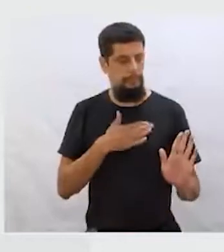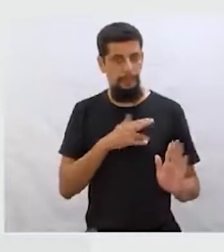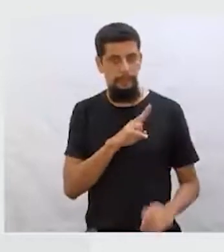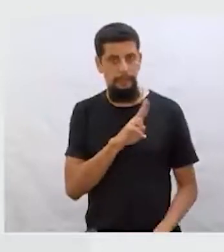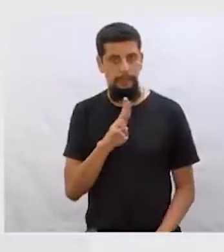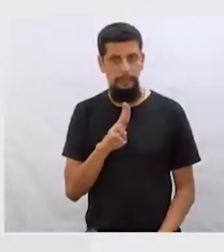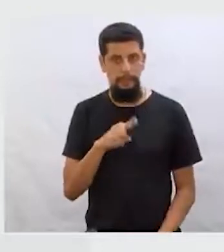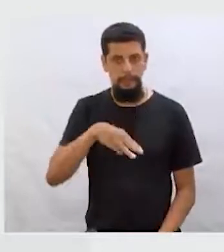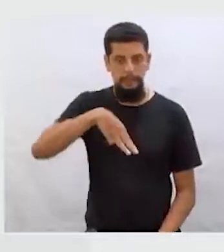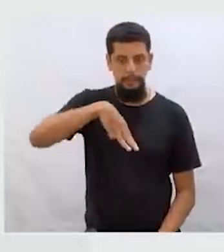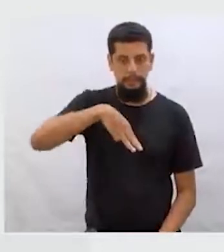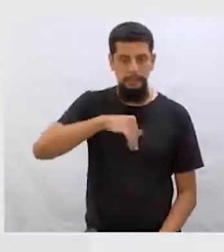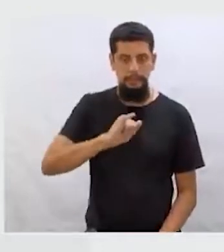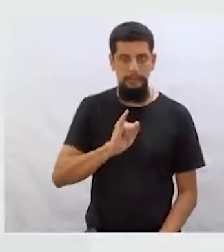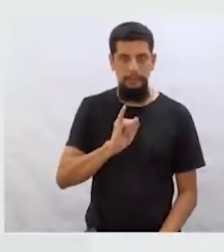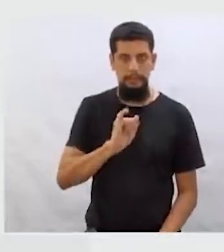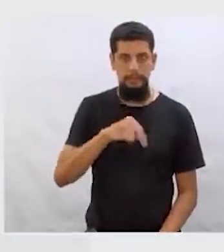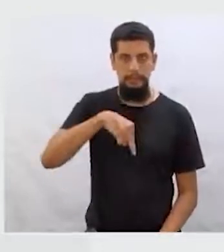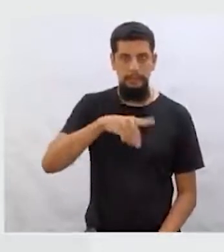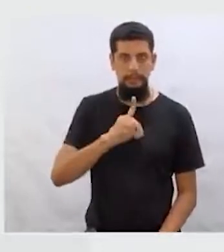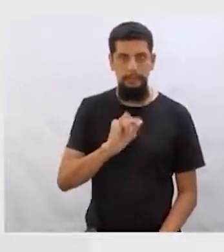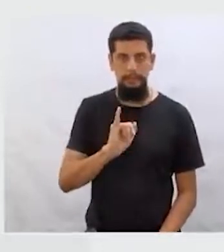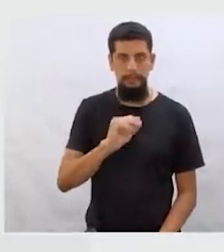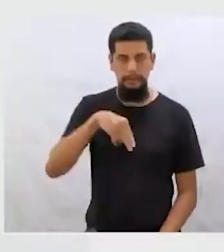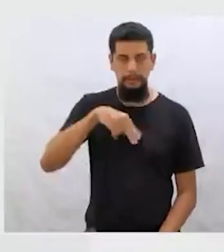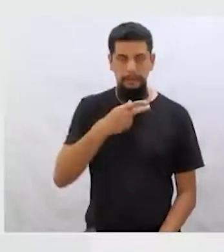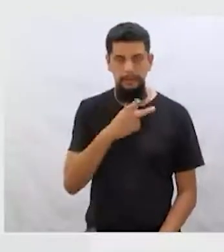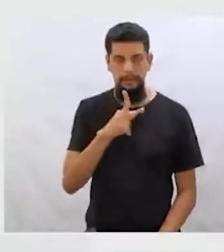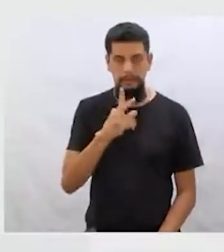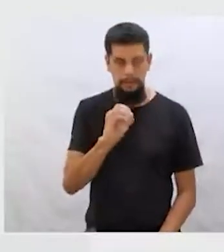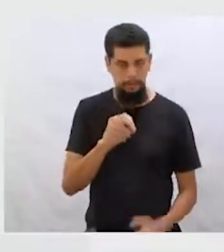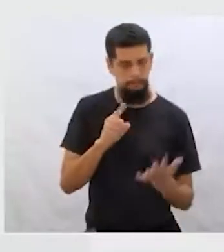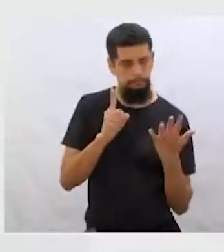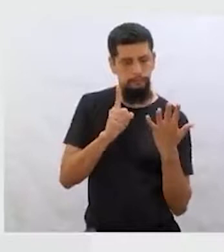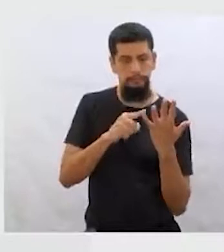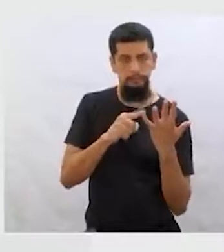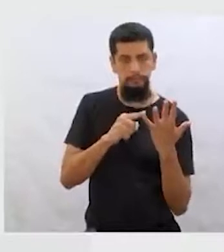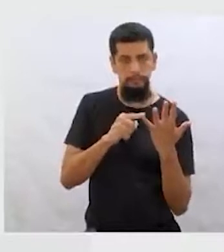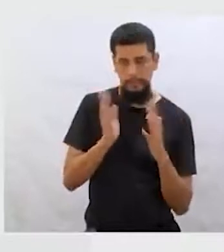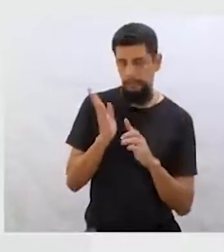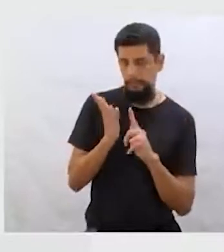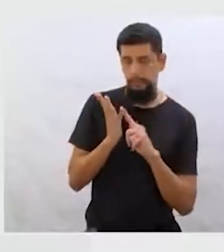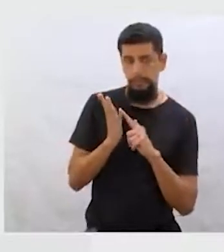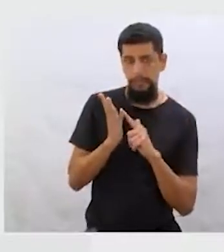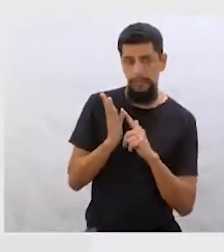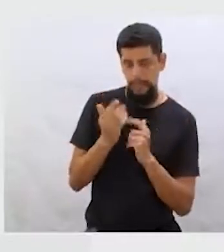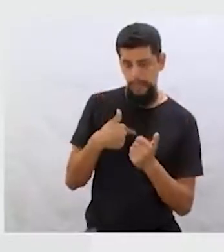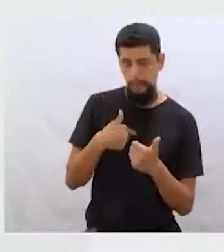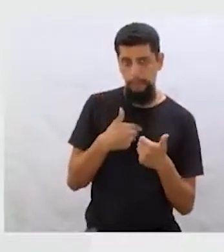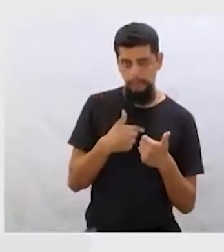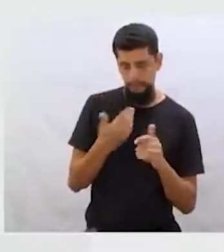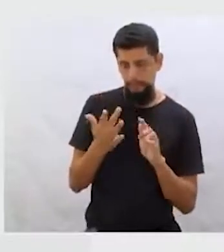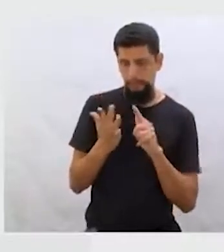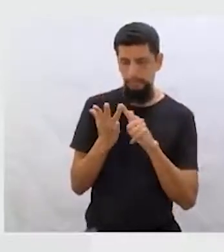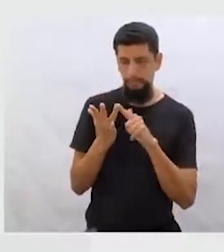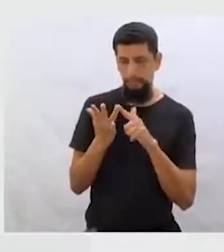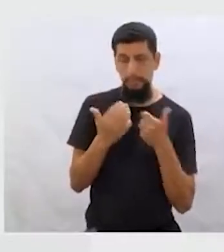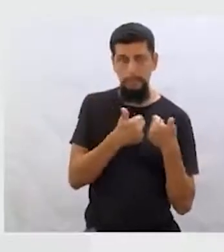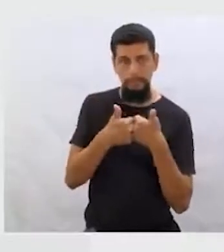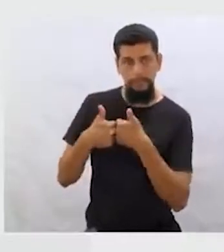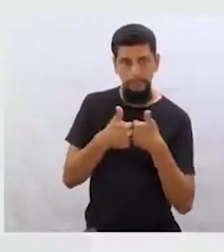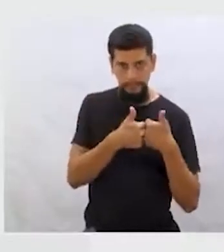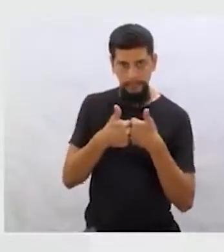Meu nome é Mindinho, falou o menor de todos. E eu, o seu vizinho,